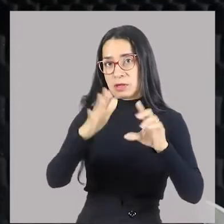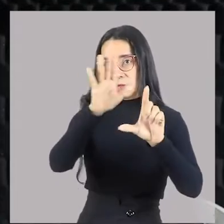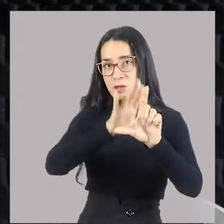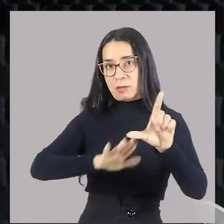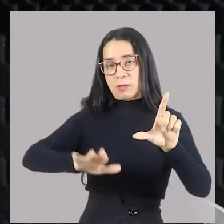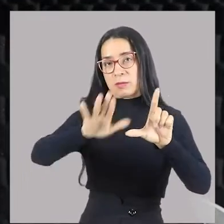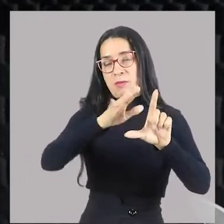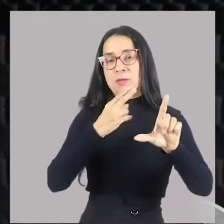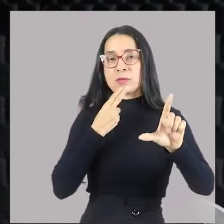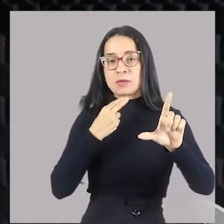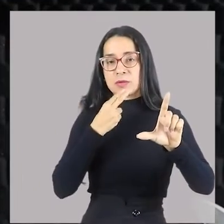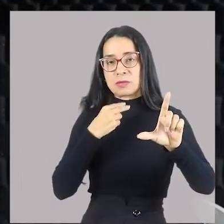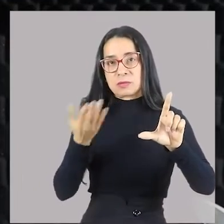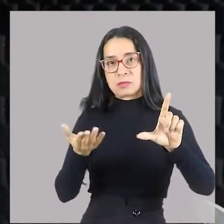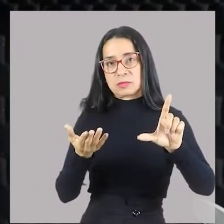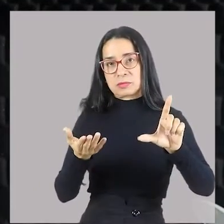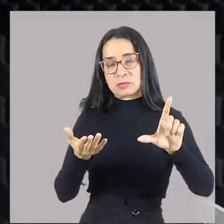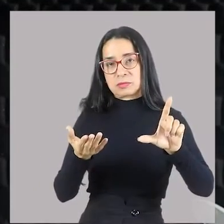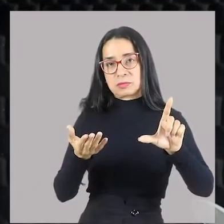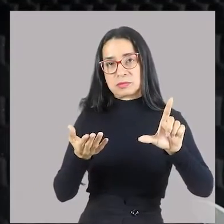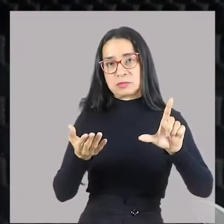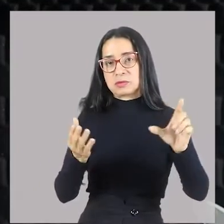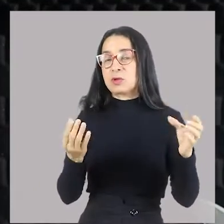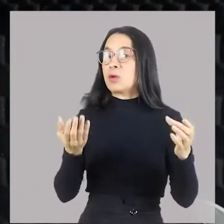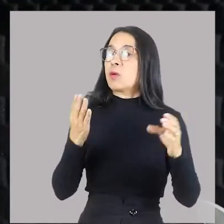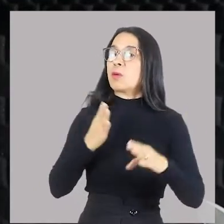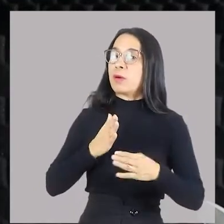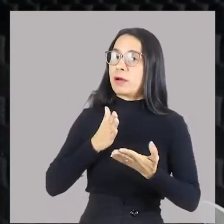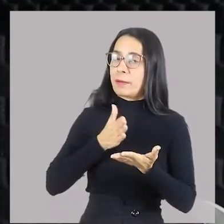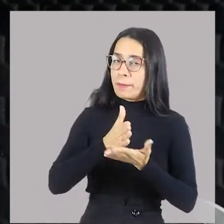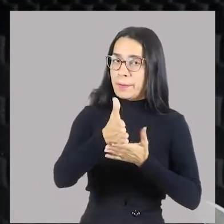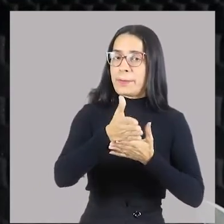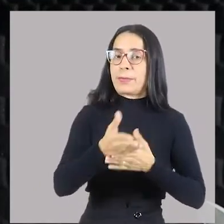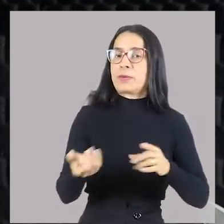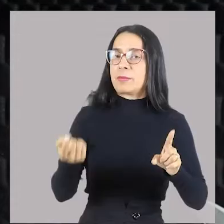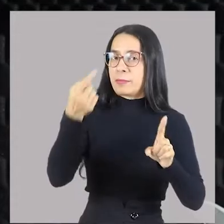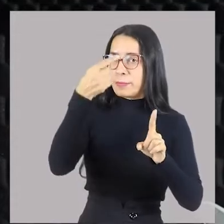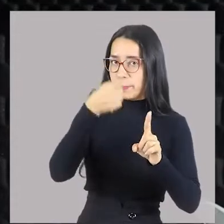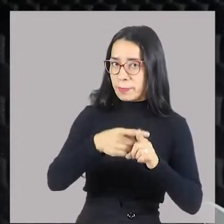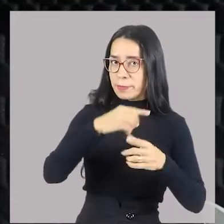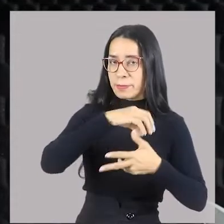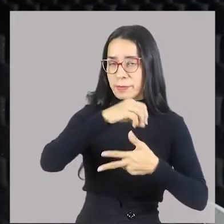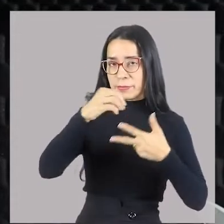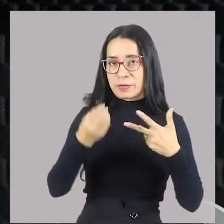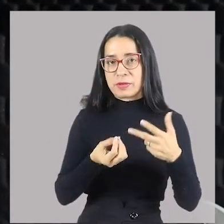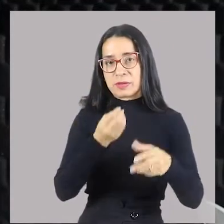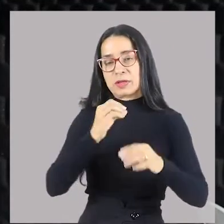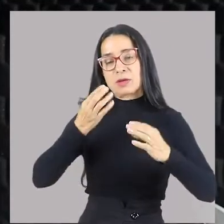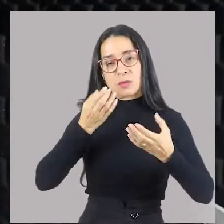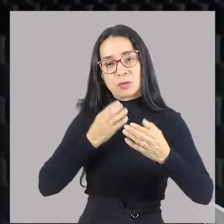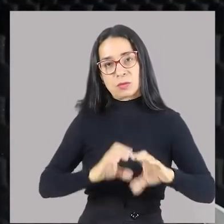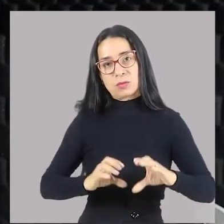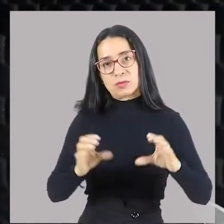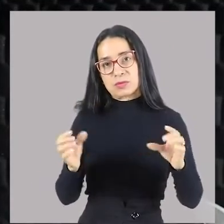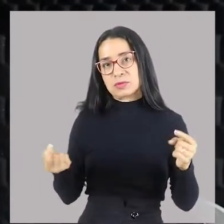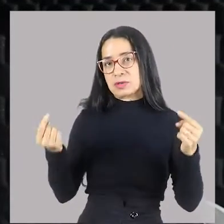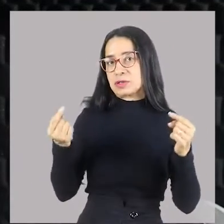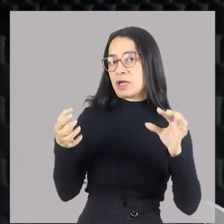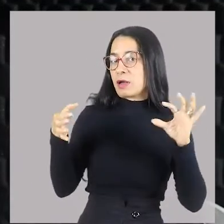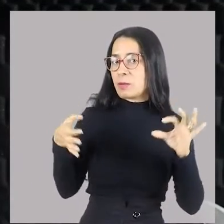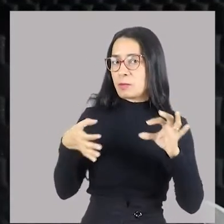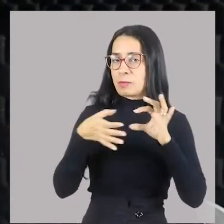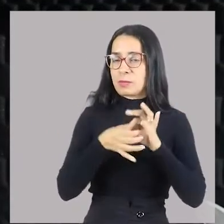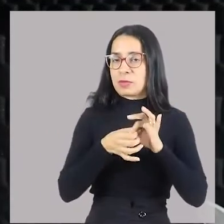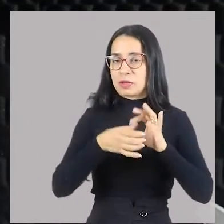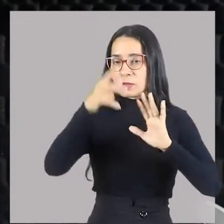no Aprova Mais Enem concurso, está inserido, ou está conectado com o projeto, viu? Então vamos para cá,